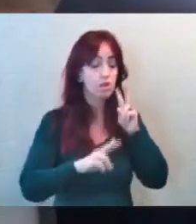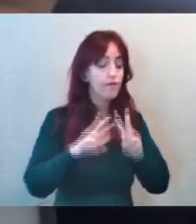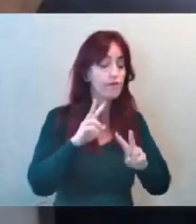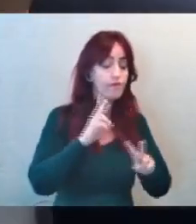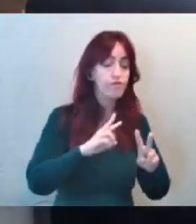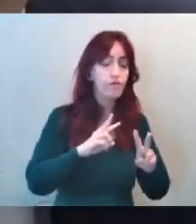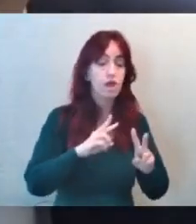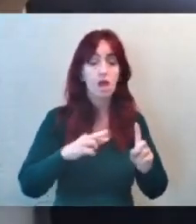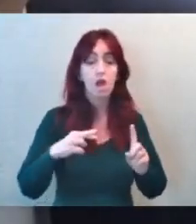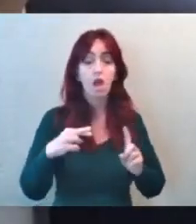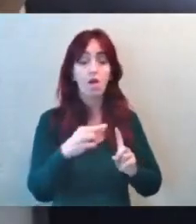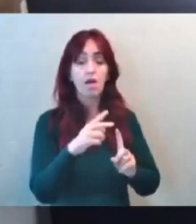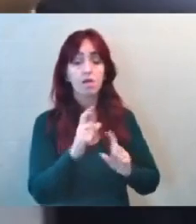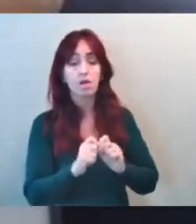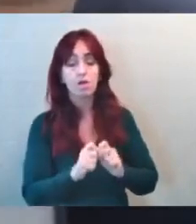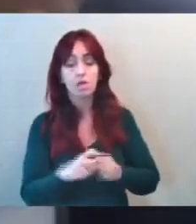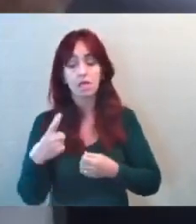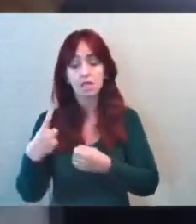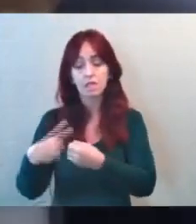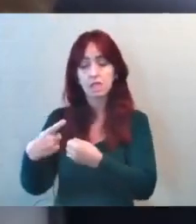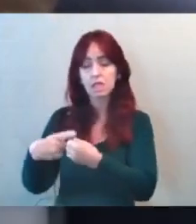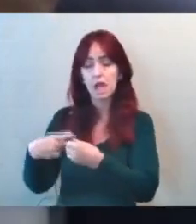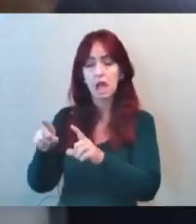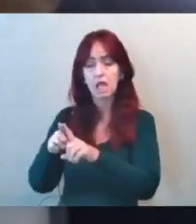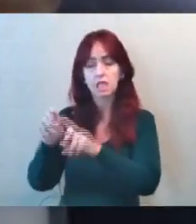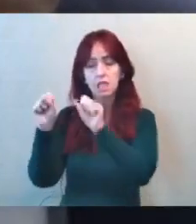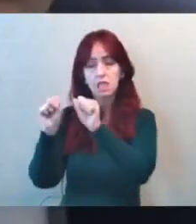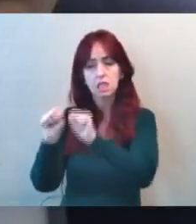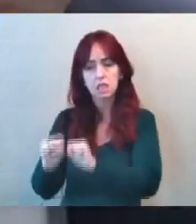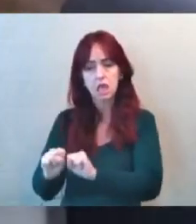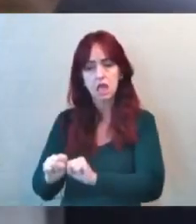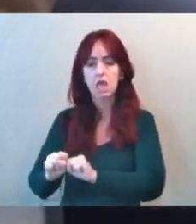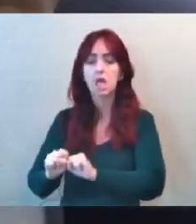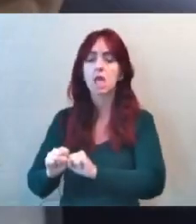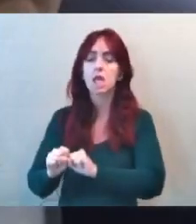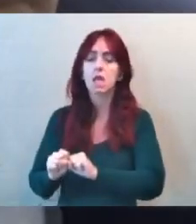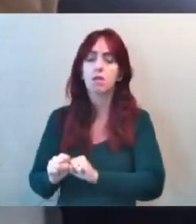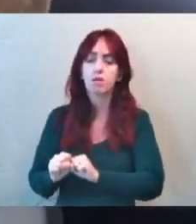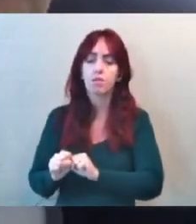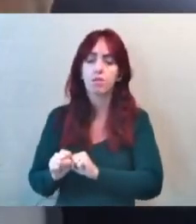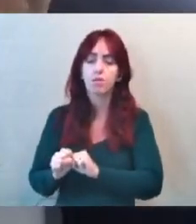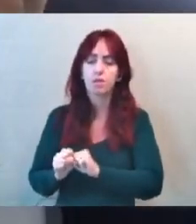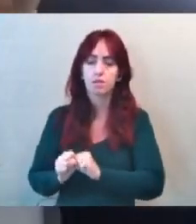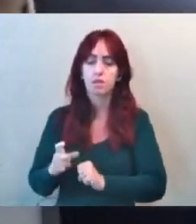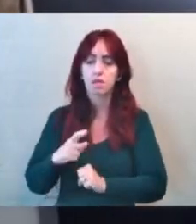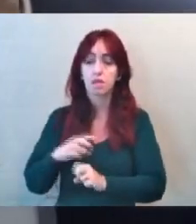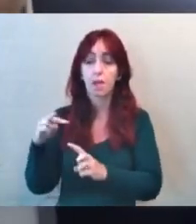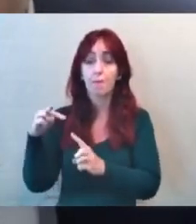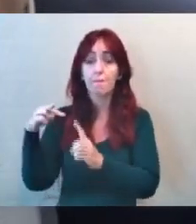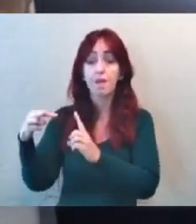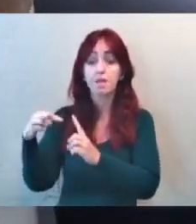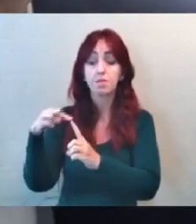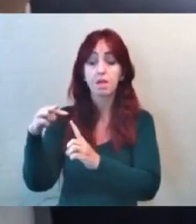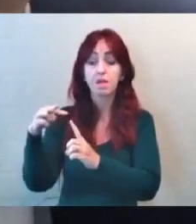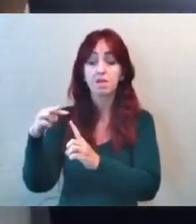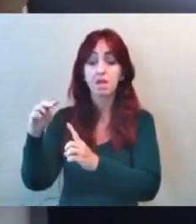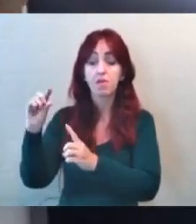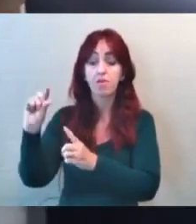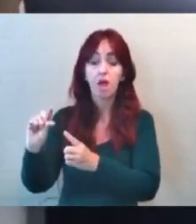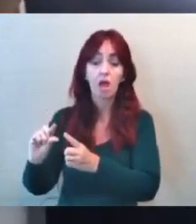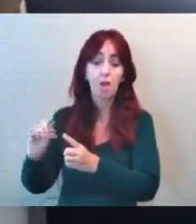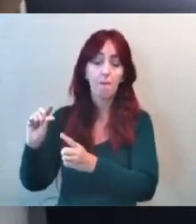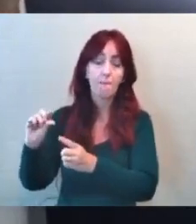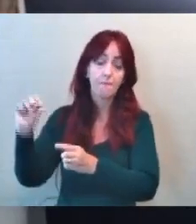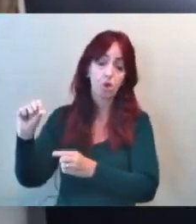redor, cidades, sistemas que têm uma perspectiva muito pior do